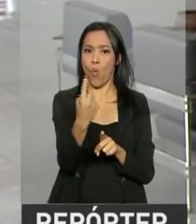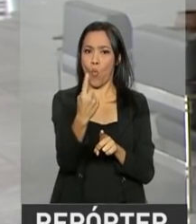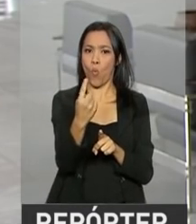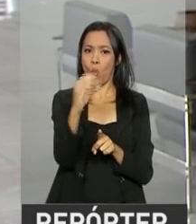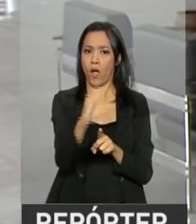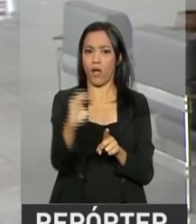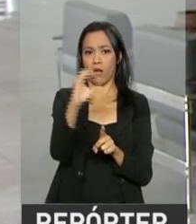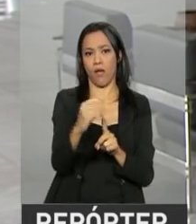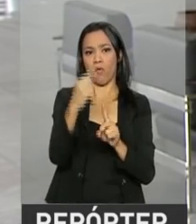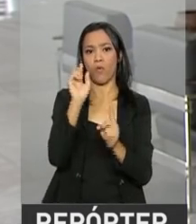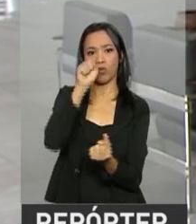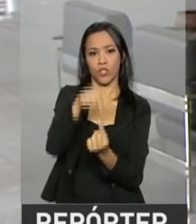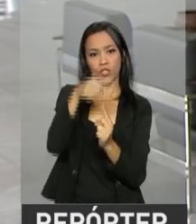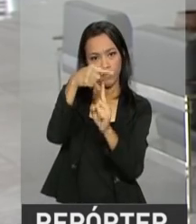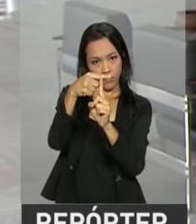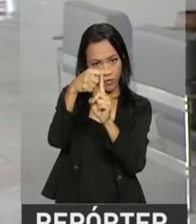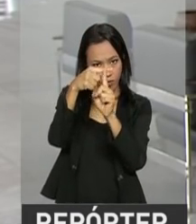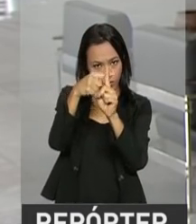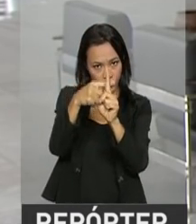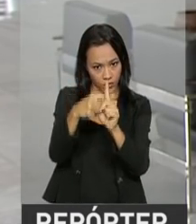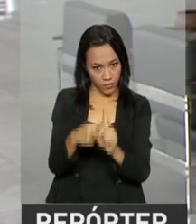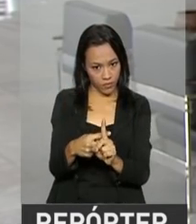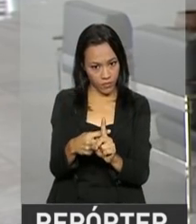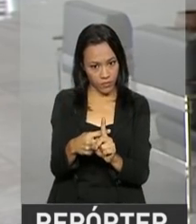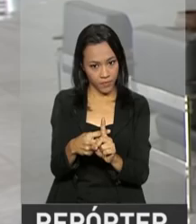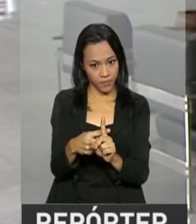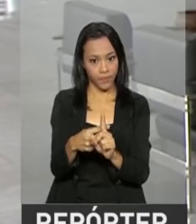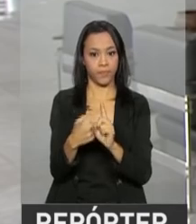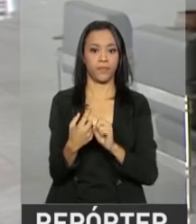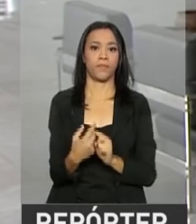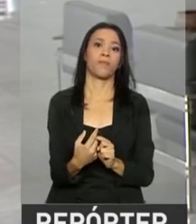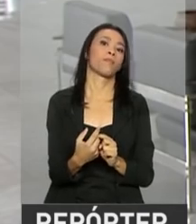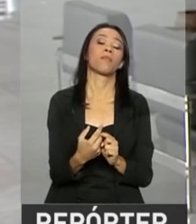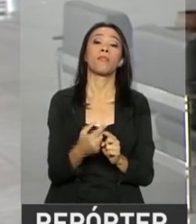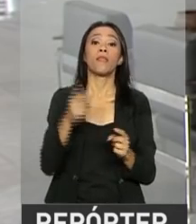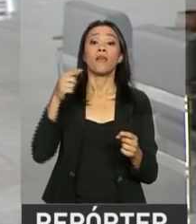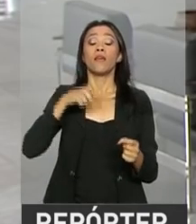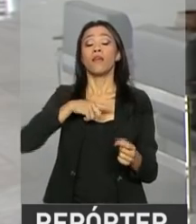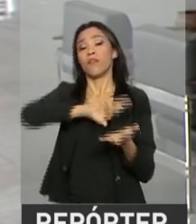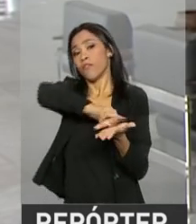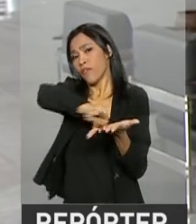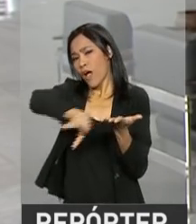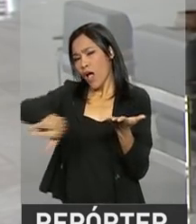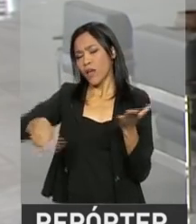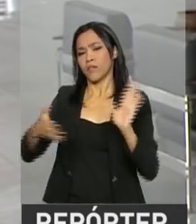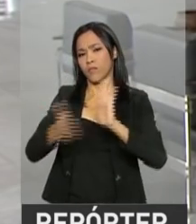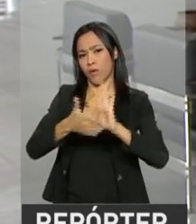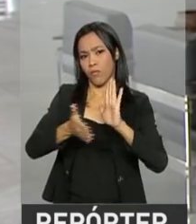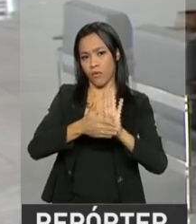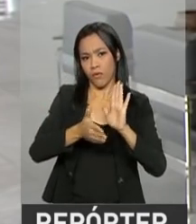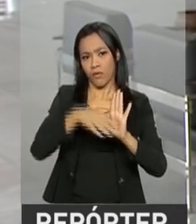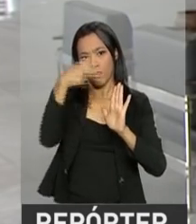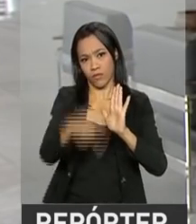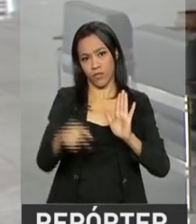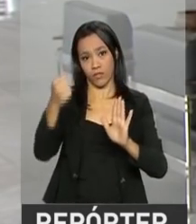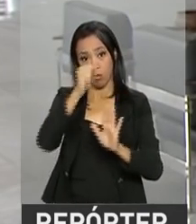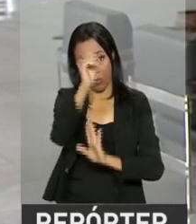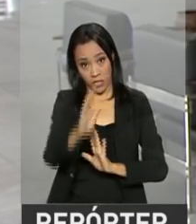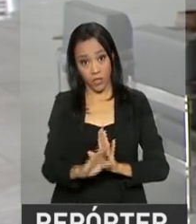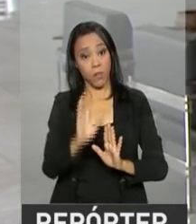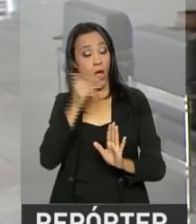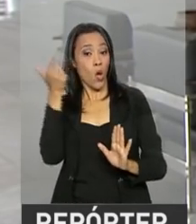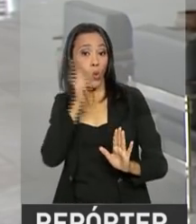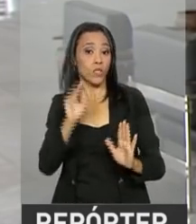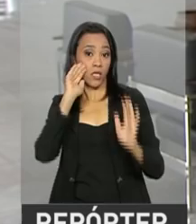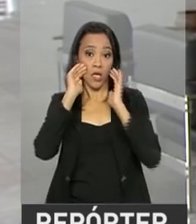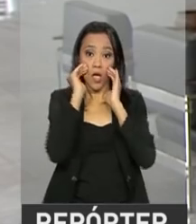1,5 grau Celsius até o final deste século. Entre as metas brasileiras para contribuir com esse objetivo